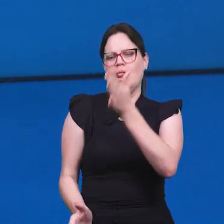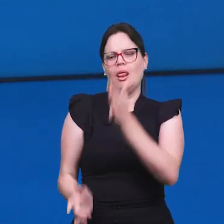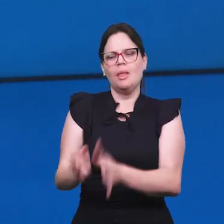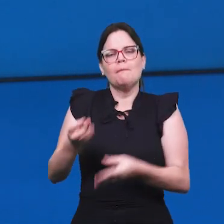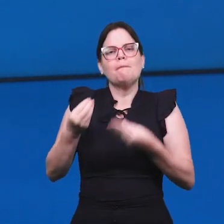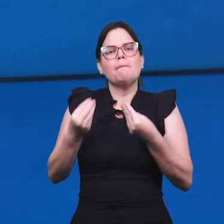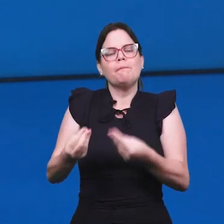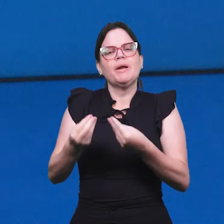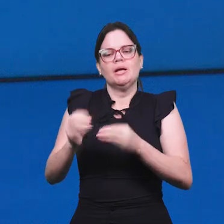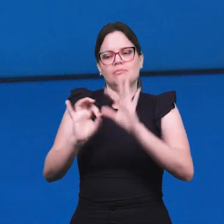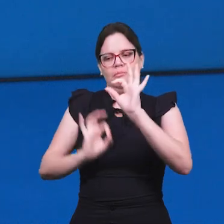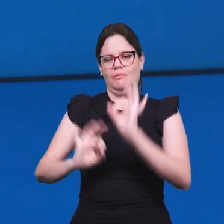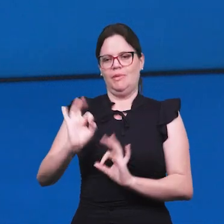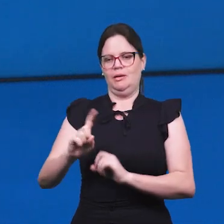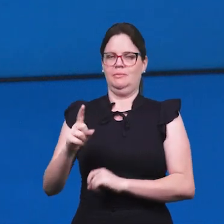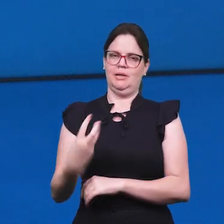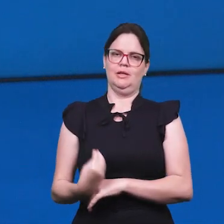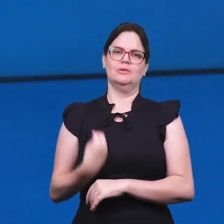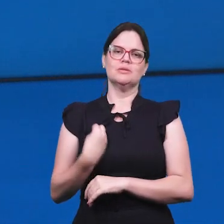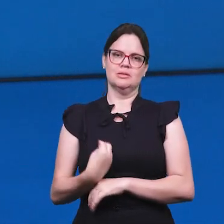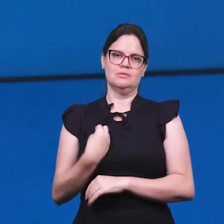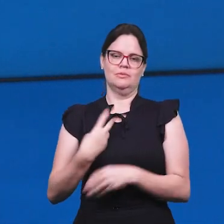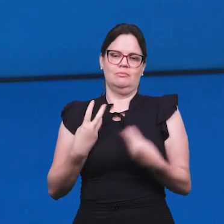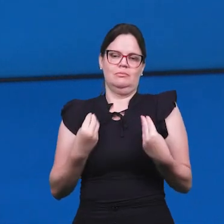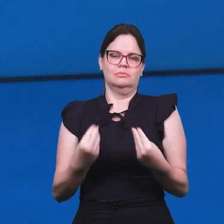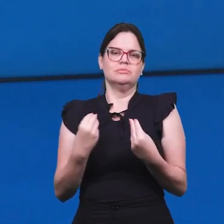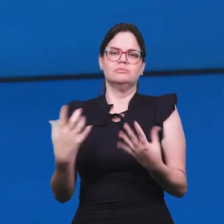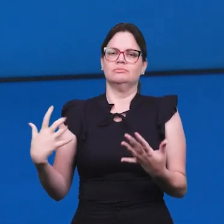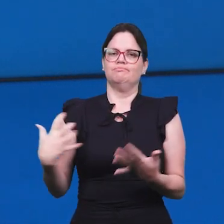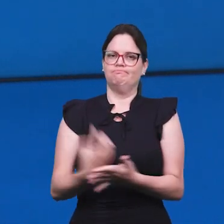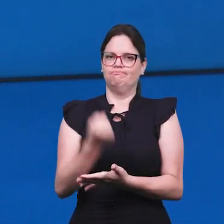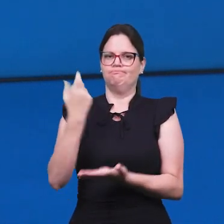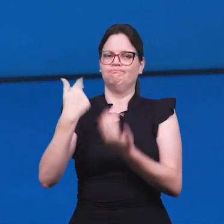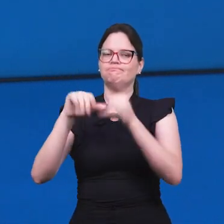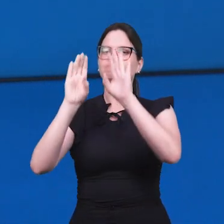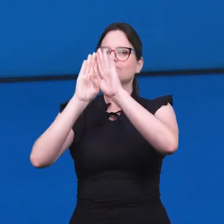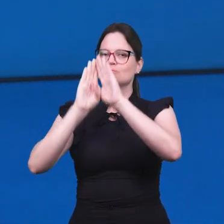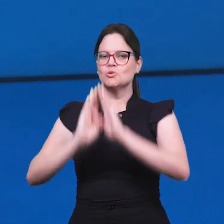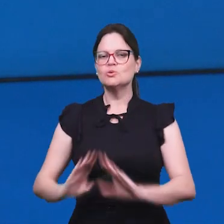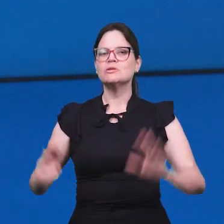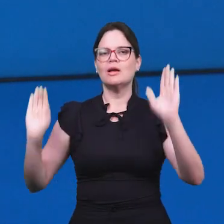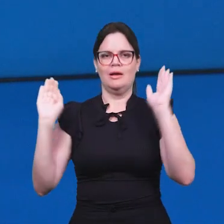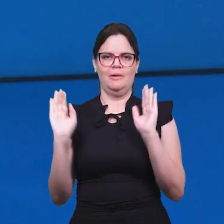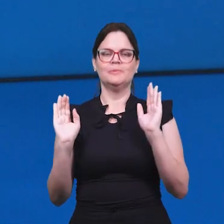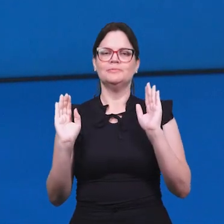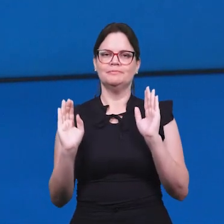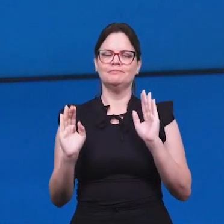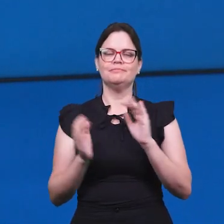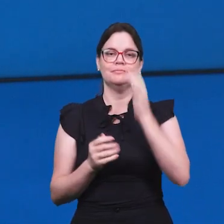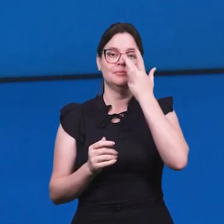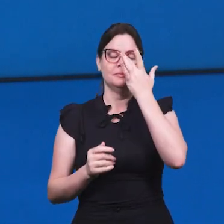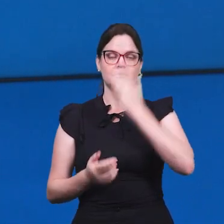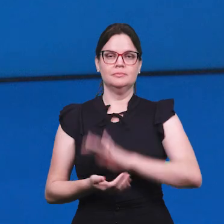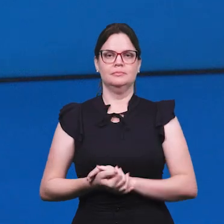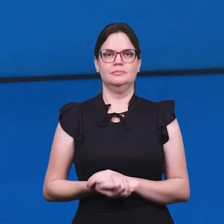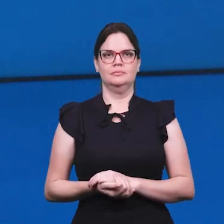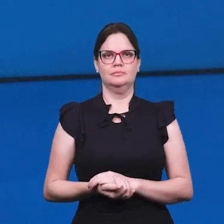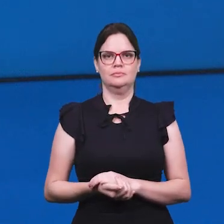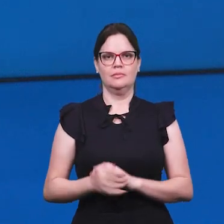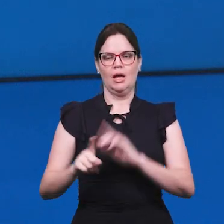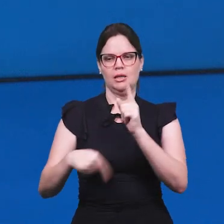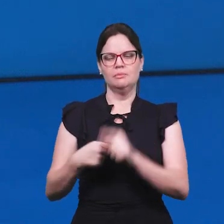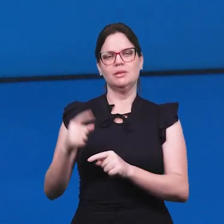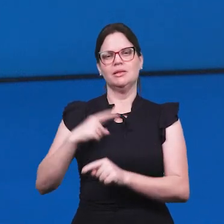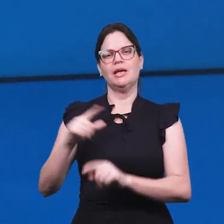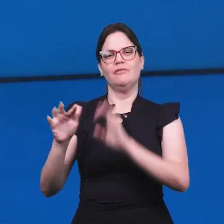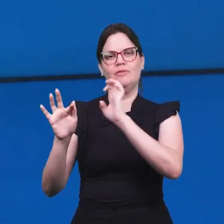foi em Sardes, ali então, nesse tempo, os últimos tempos, o Senhor está preparando, portanto, uma igreja a partir